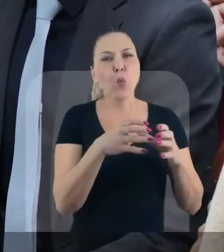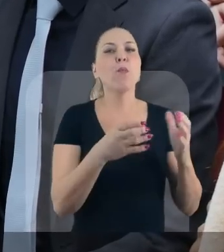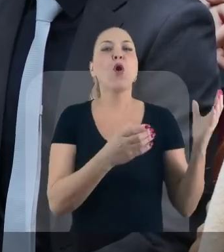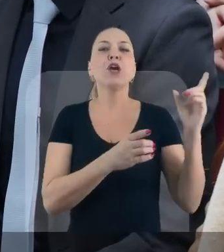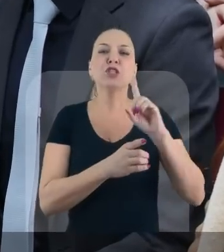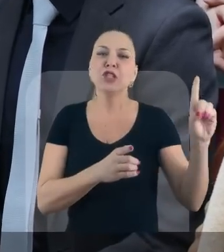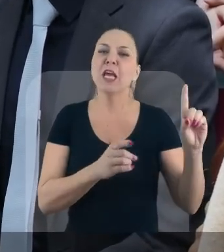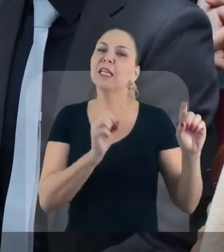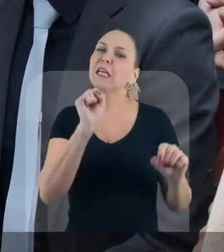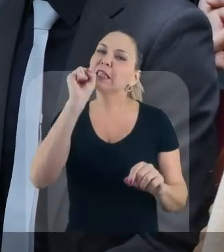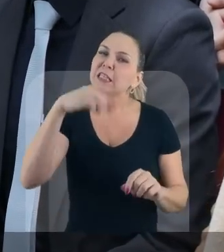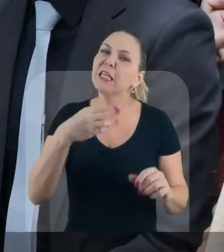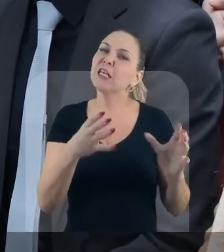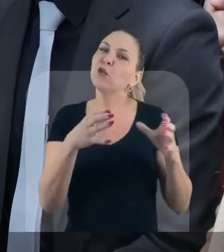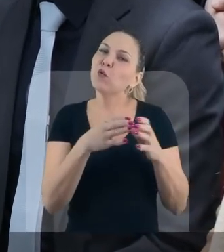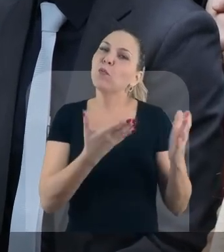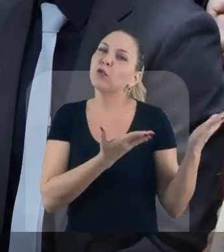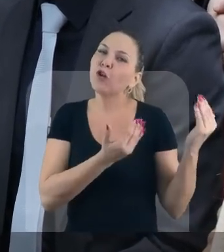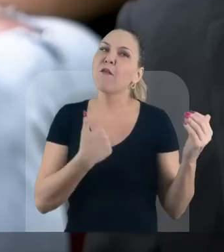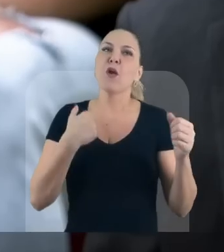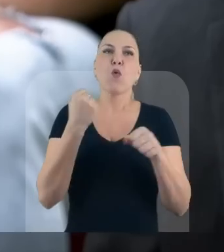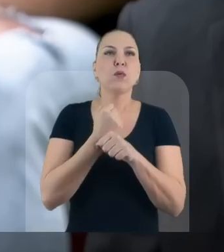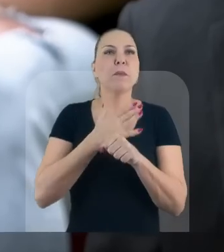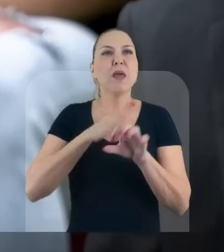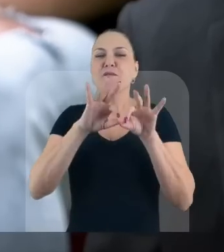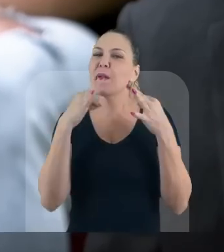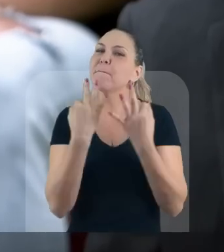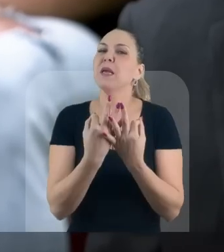das pessoas. Como mudou a minha, estou construindo a minha família e eu acho que